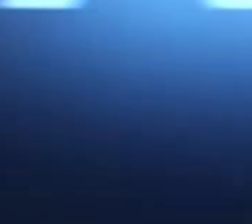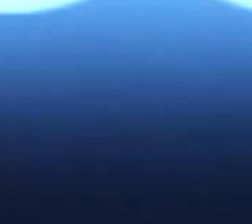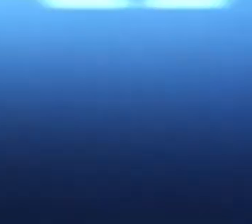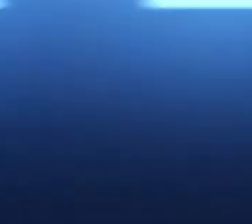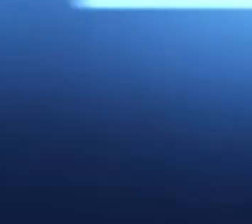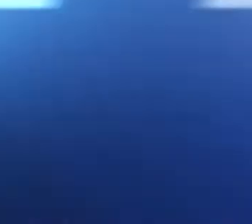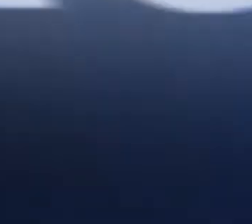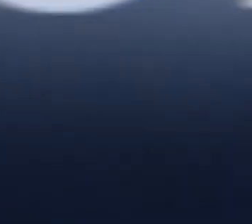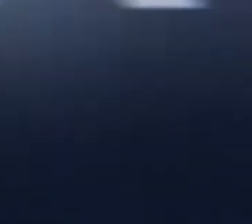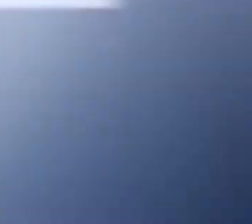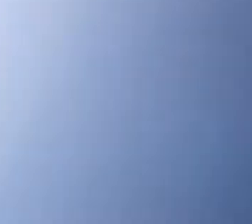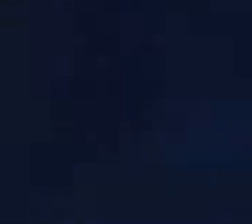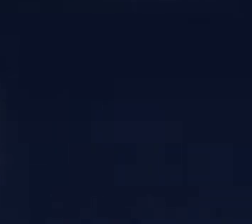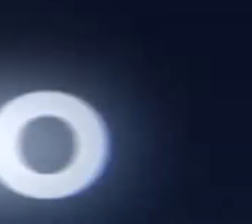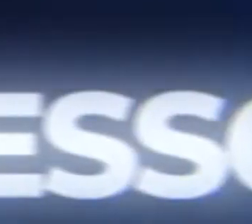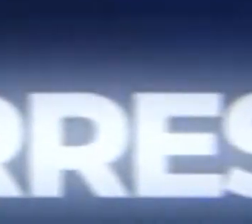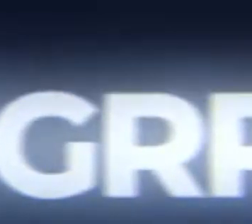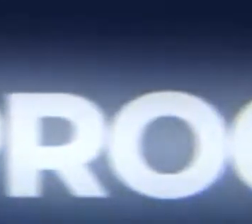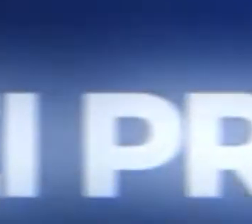Música